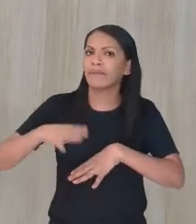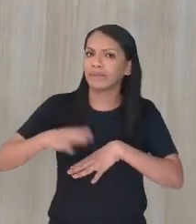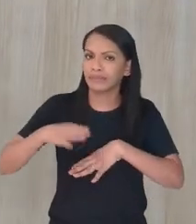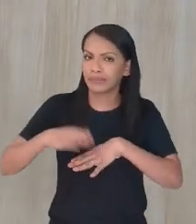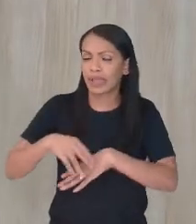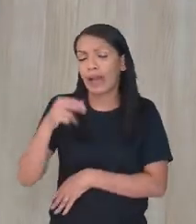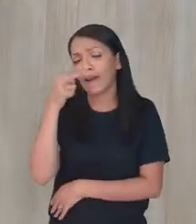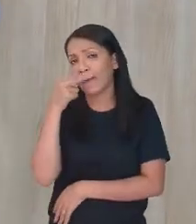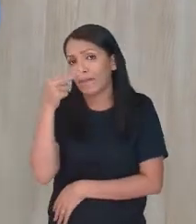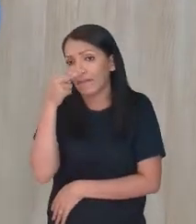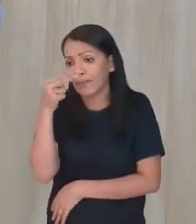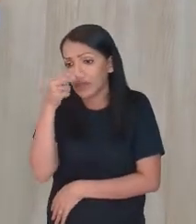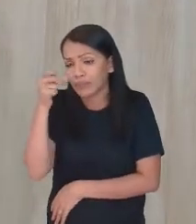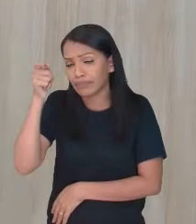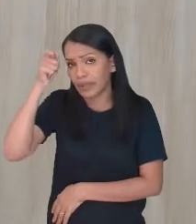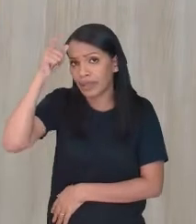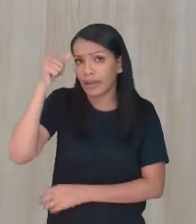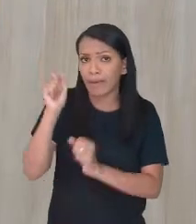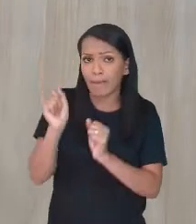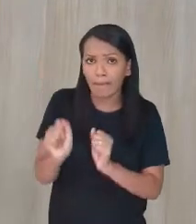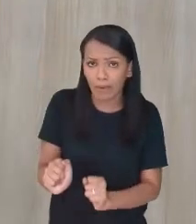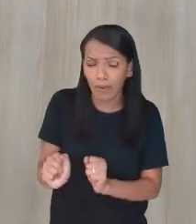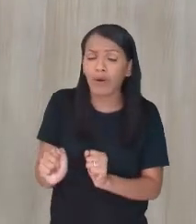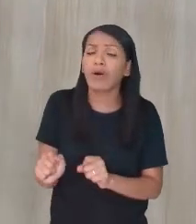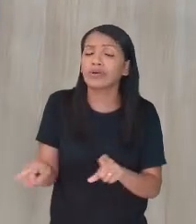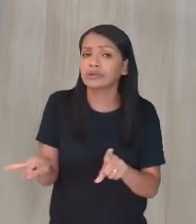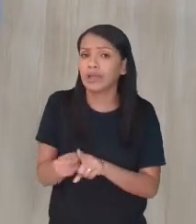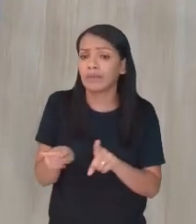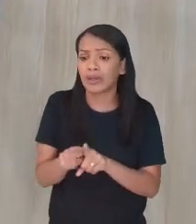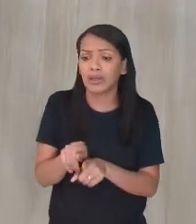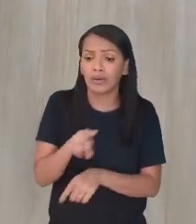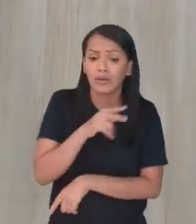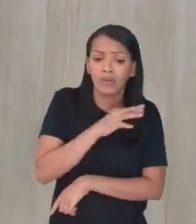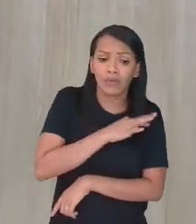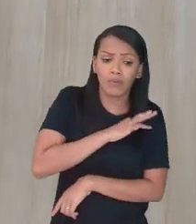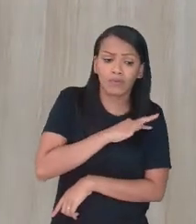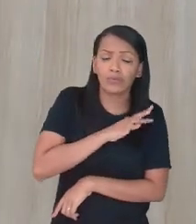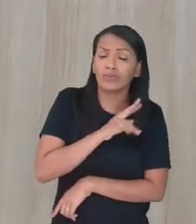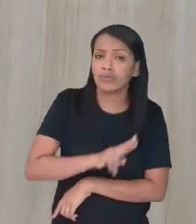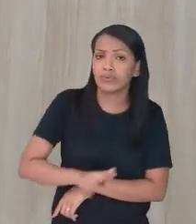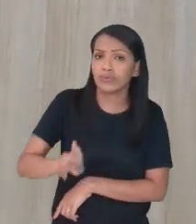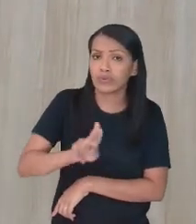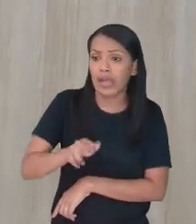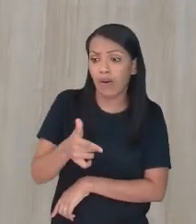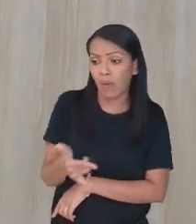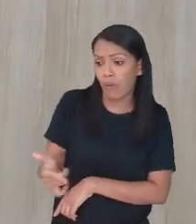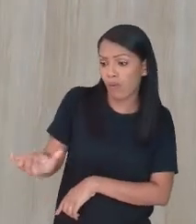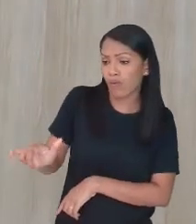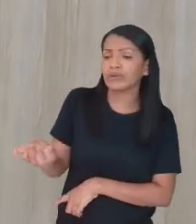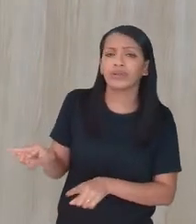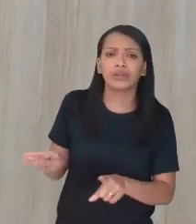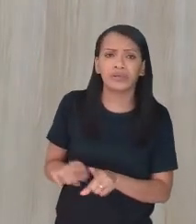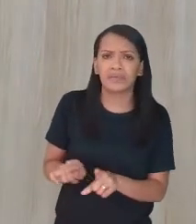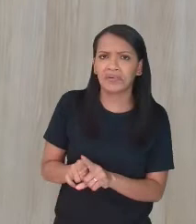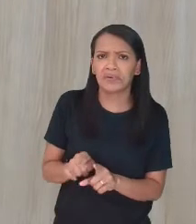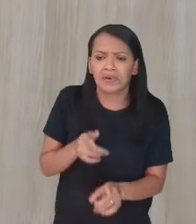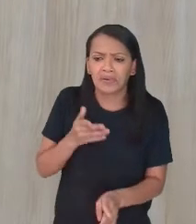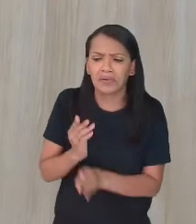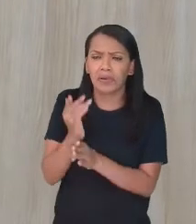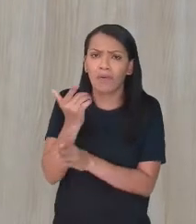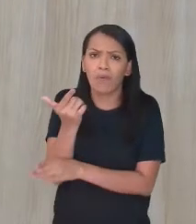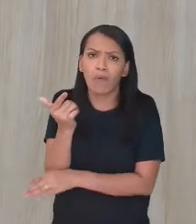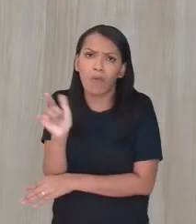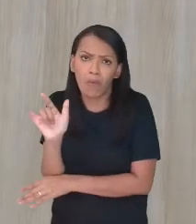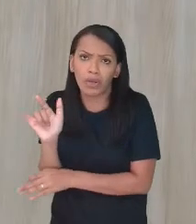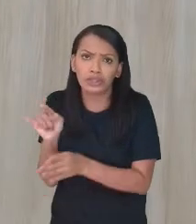resolvi o exemplo anterior, você pode utilizar aquela técnica, tá? Mas se você encontrar um outro problema, você pode